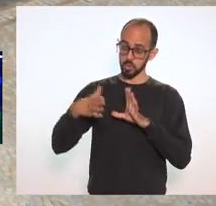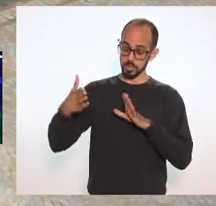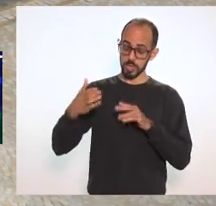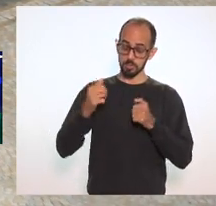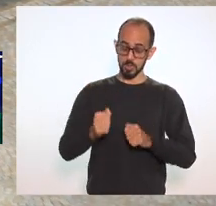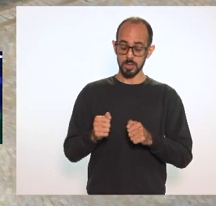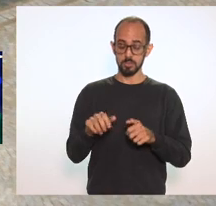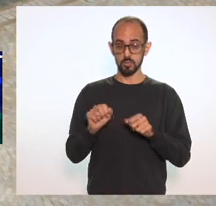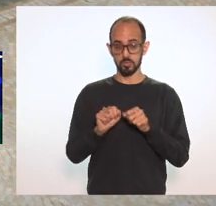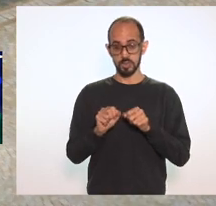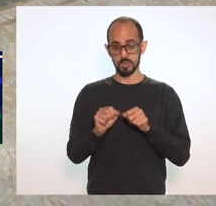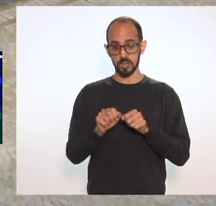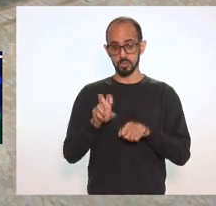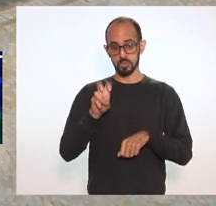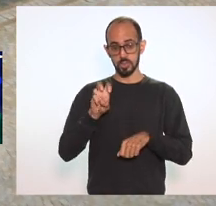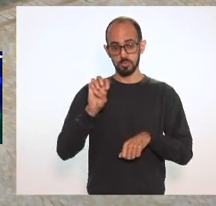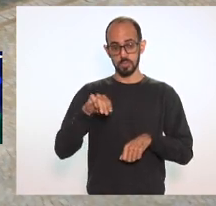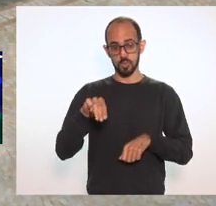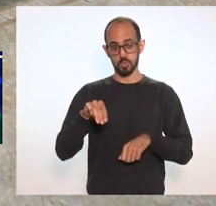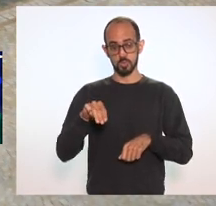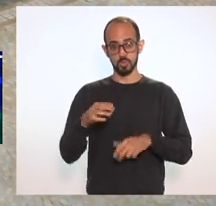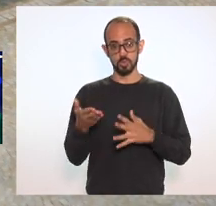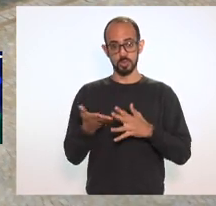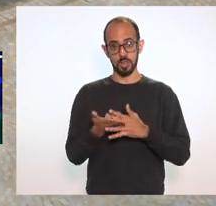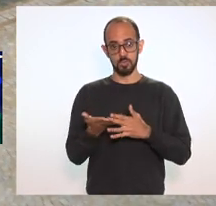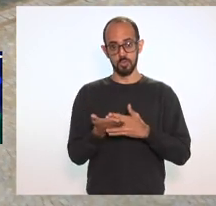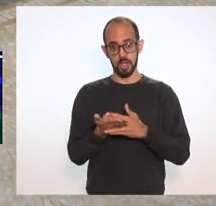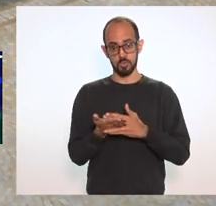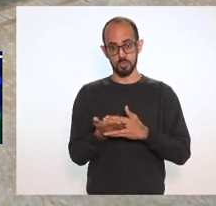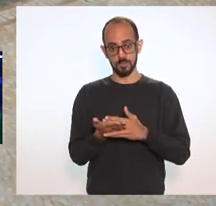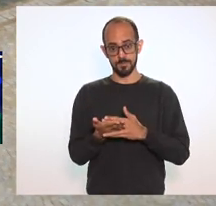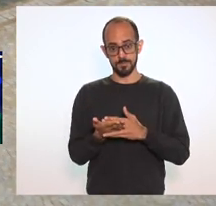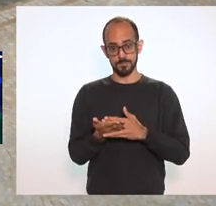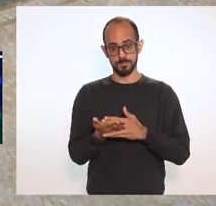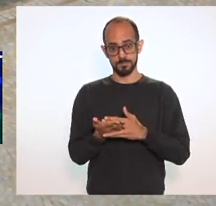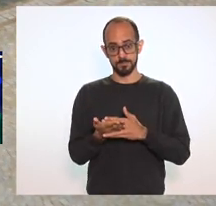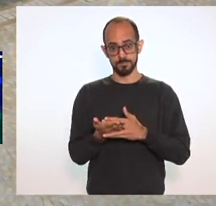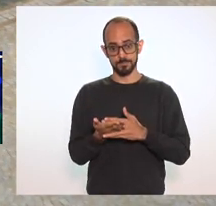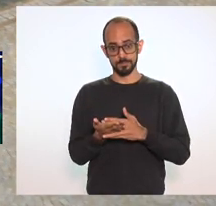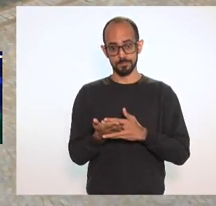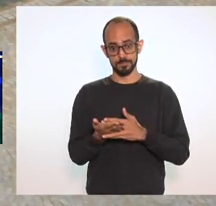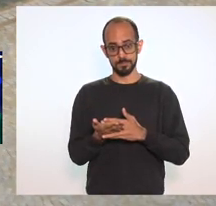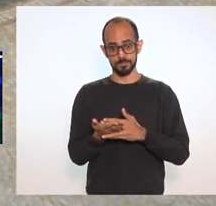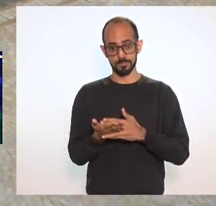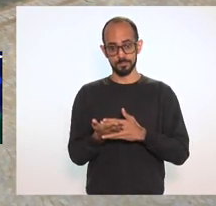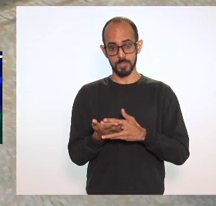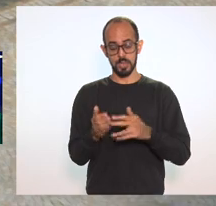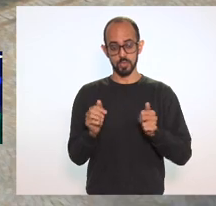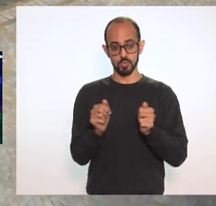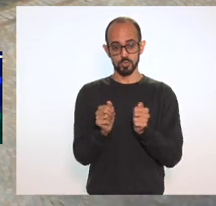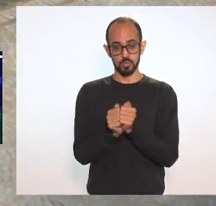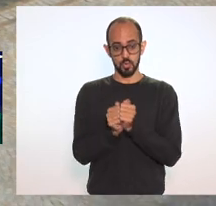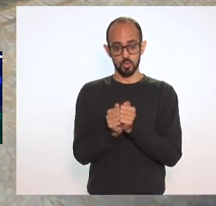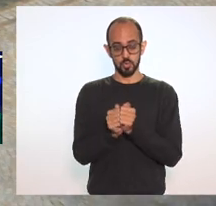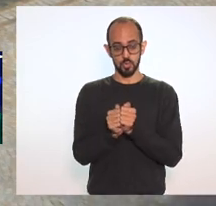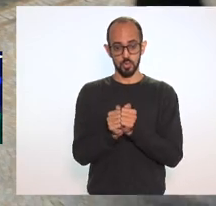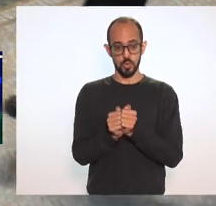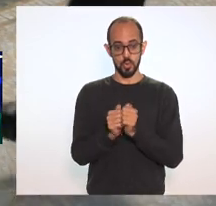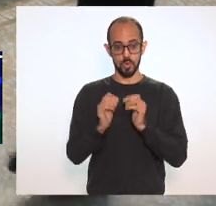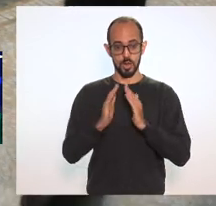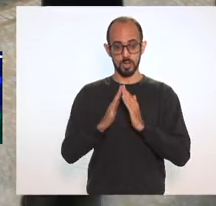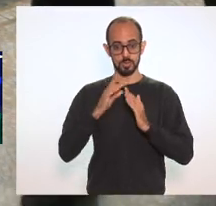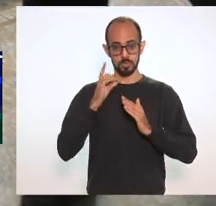fazer um intervalo de cinco minutos no encontro com o secretário de governo E aí com o Parlamento chegaremos no consenso do que é melhor